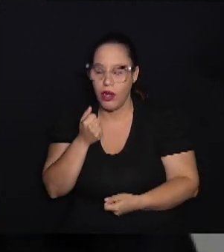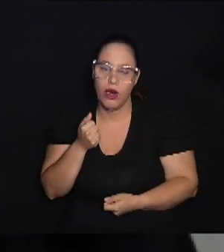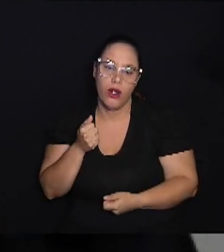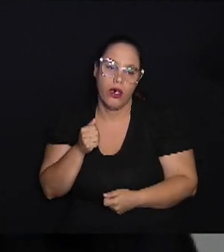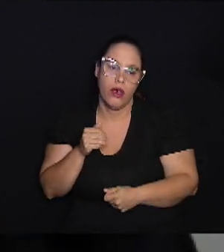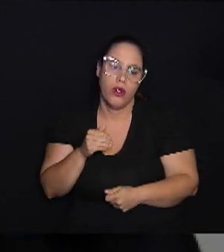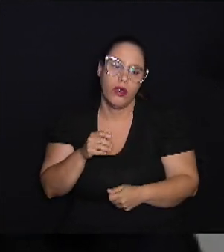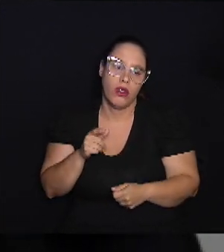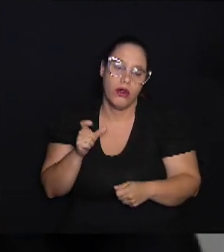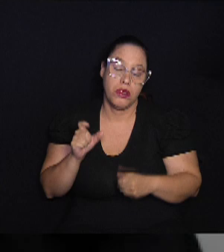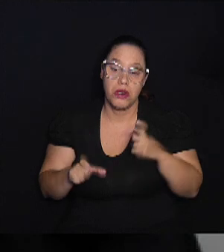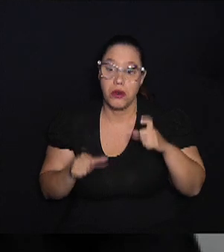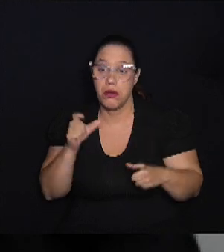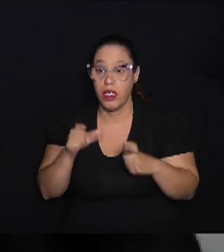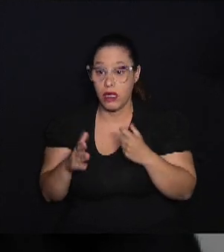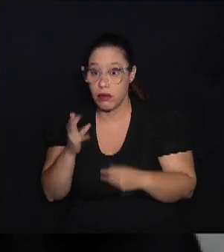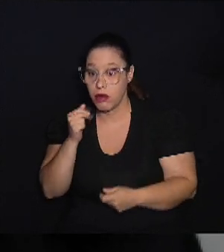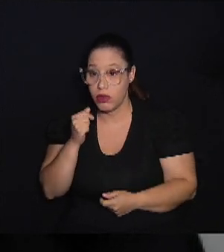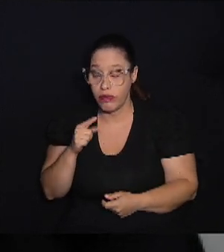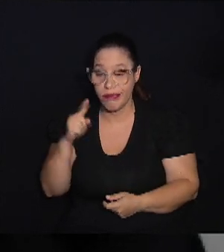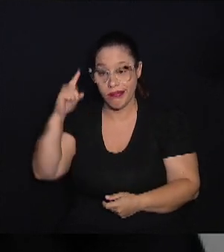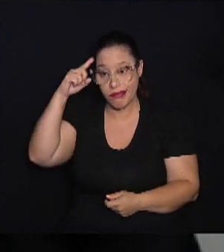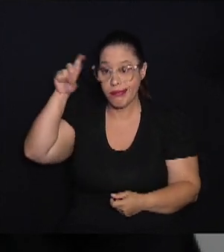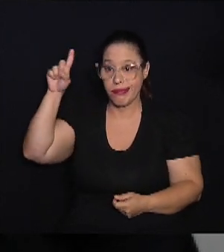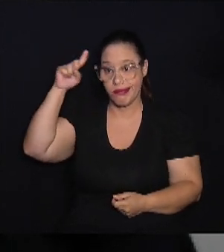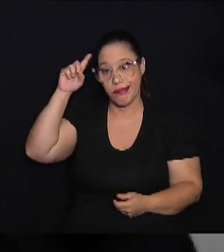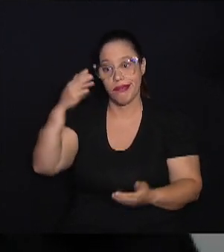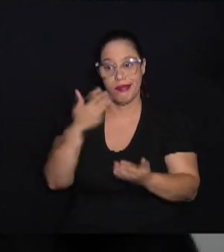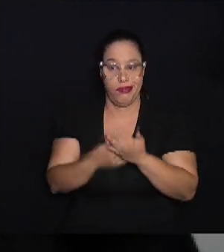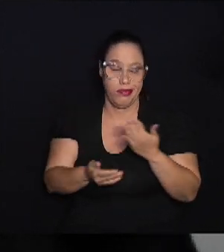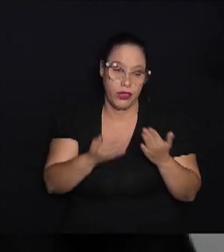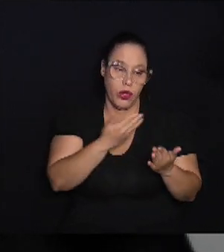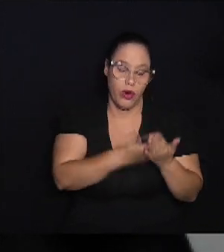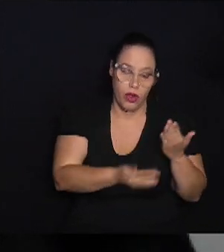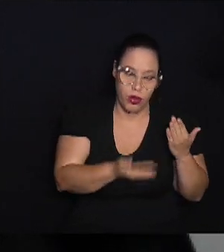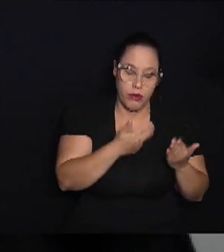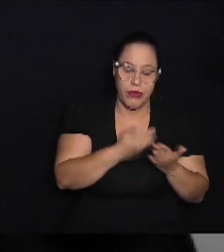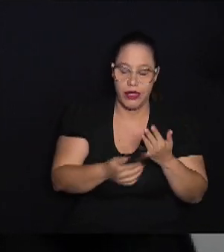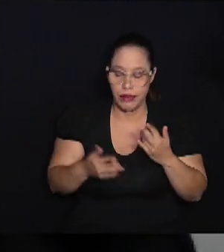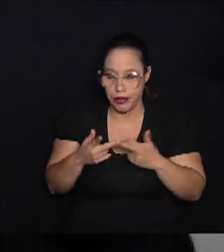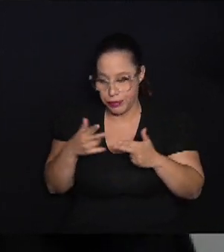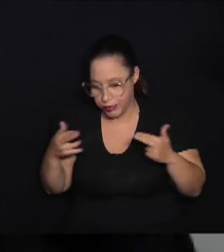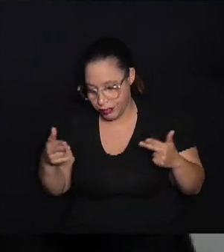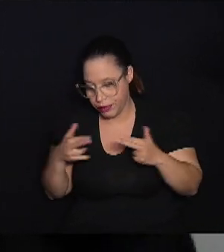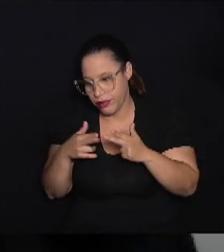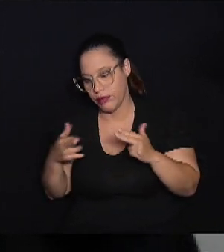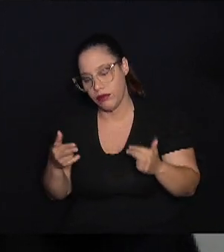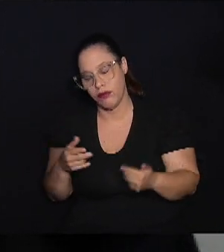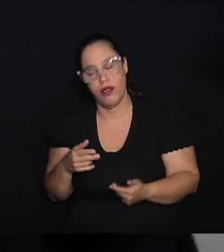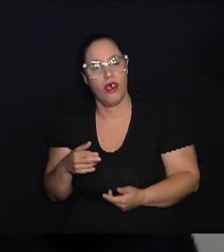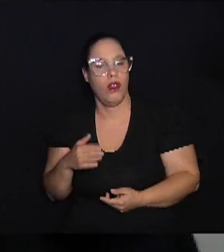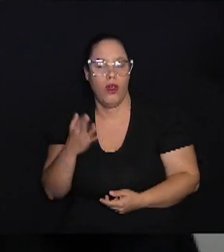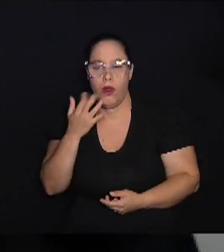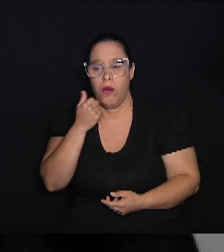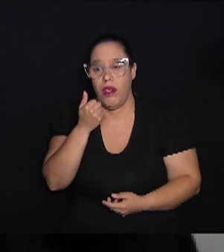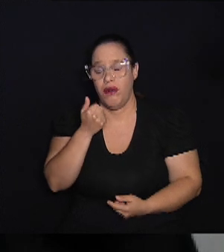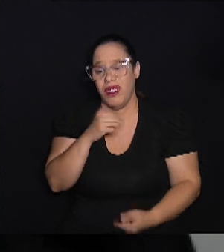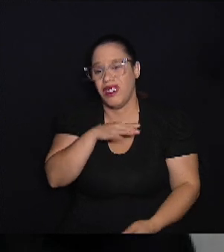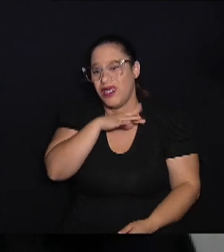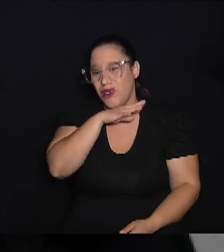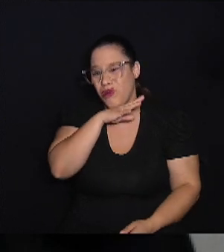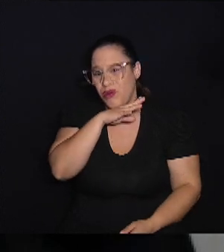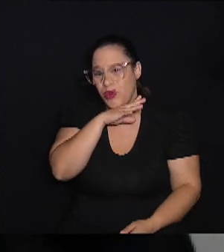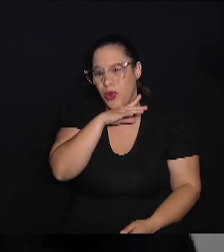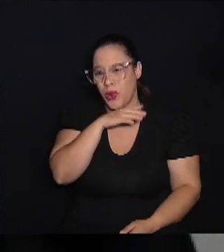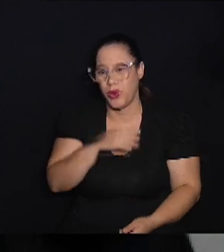alimentos todo dia acaba perdendo essa diversidade de nutrientes, acaba tendo uma alimentação mais monótona, e isso